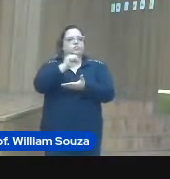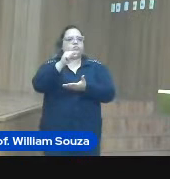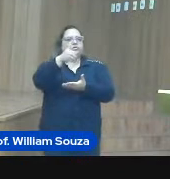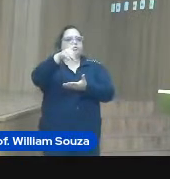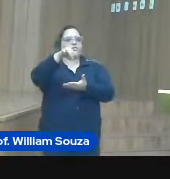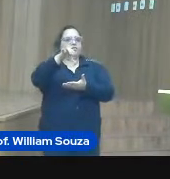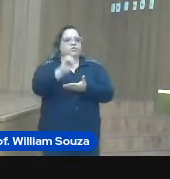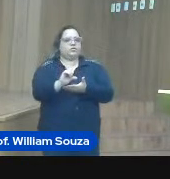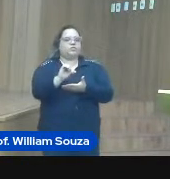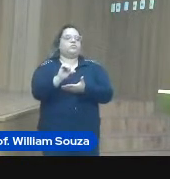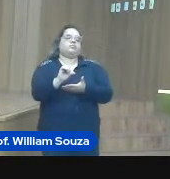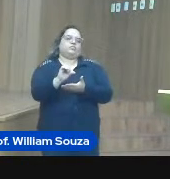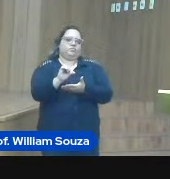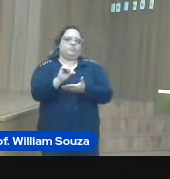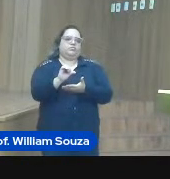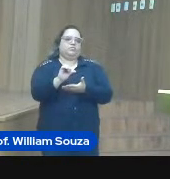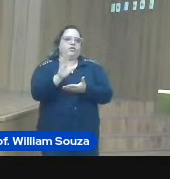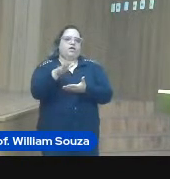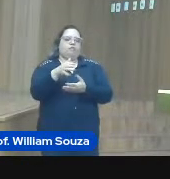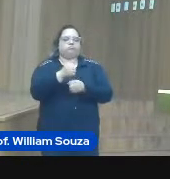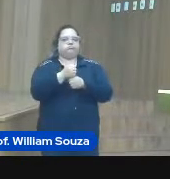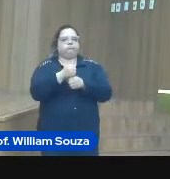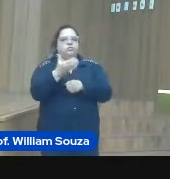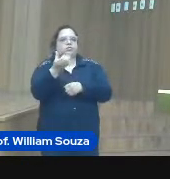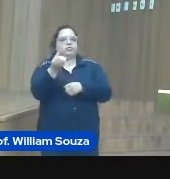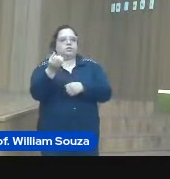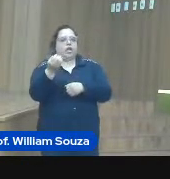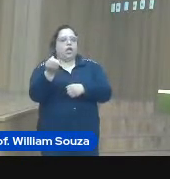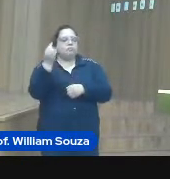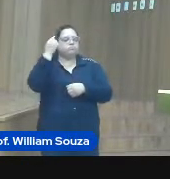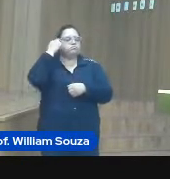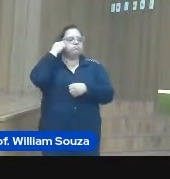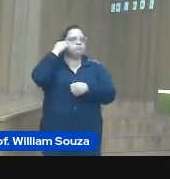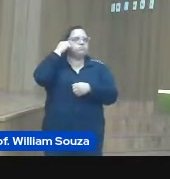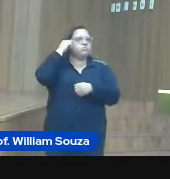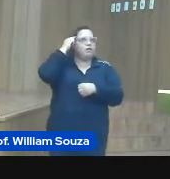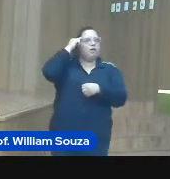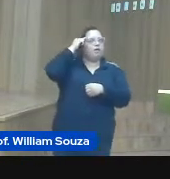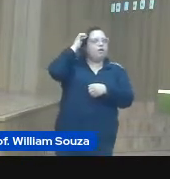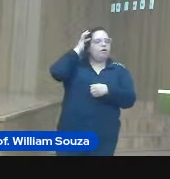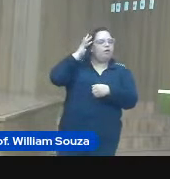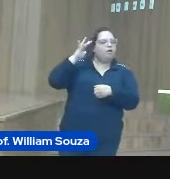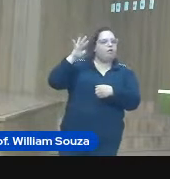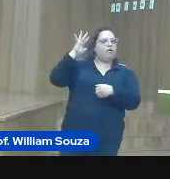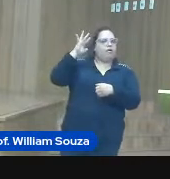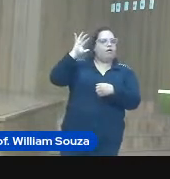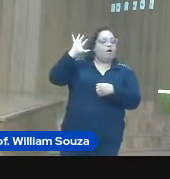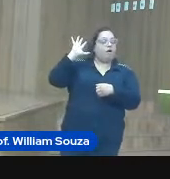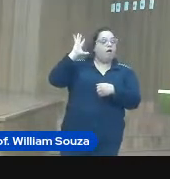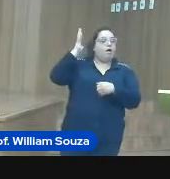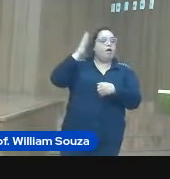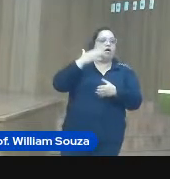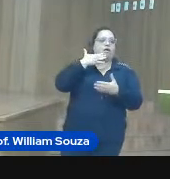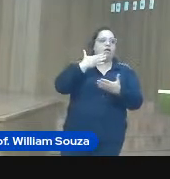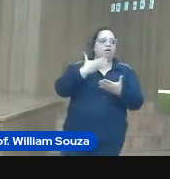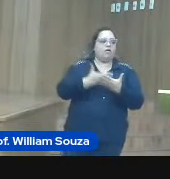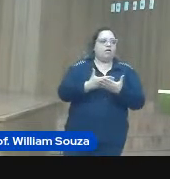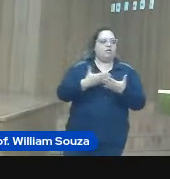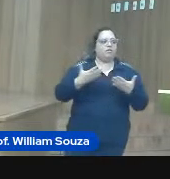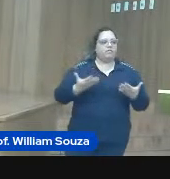de 60. Essa coisa da fantasia, do fantástico. Então, o pessoal que tem a minha idade,